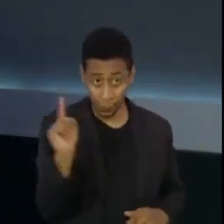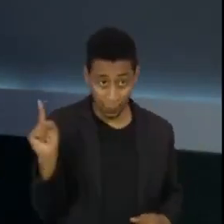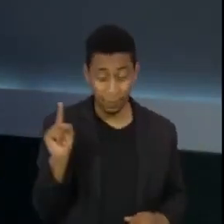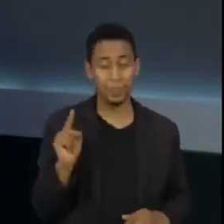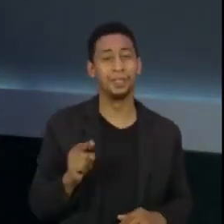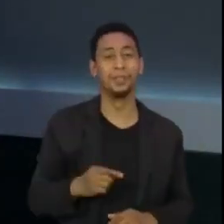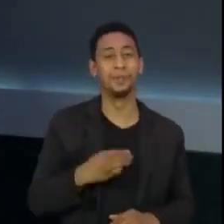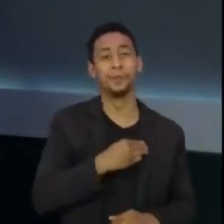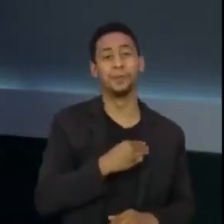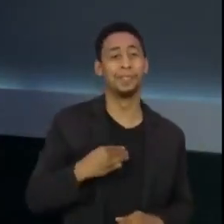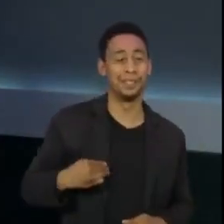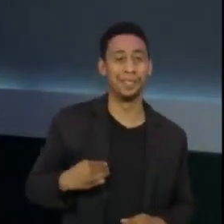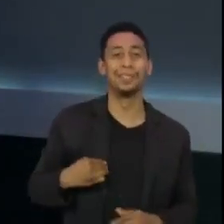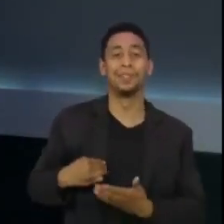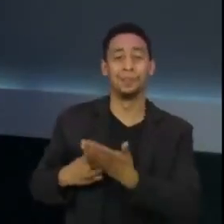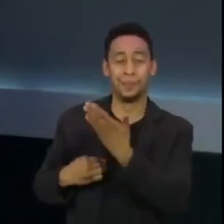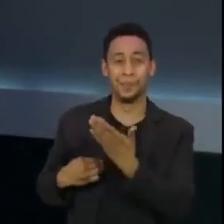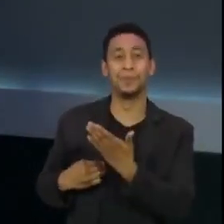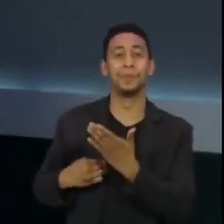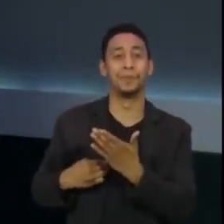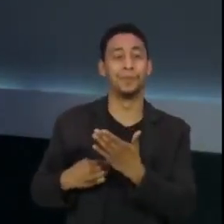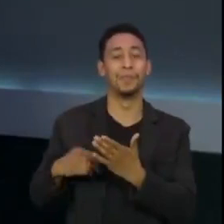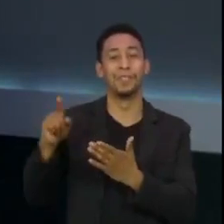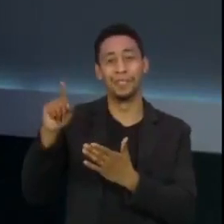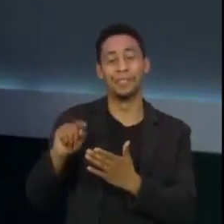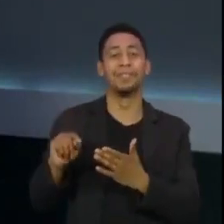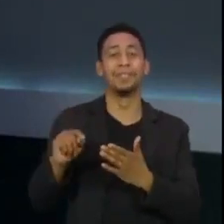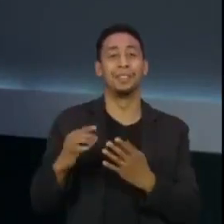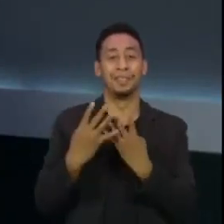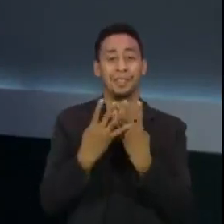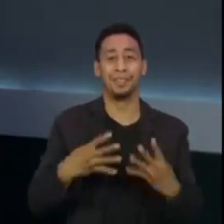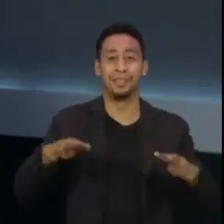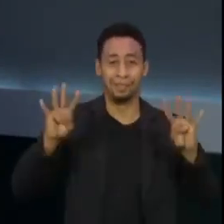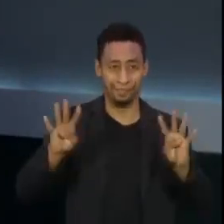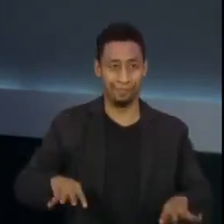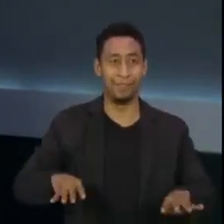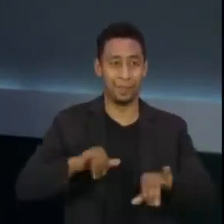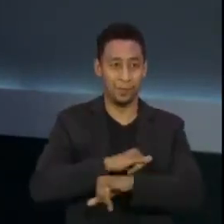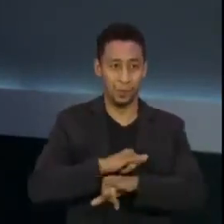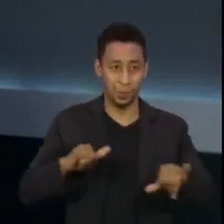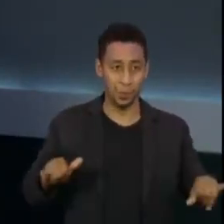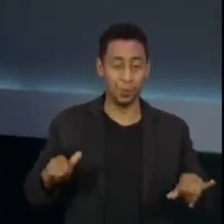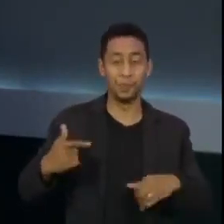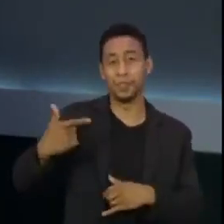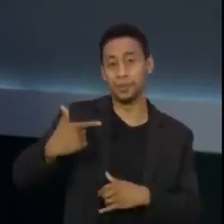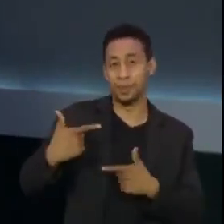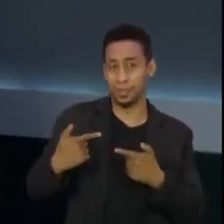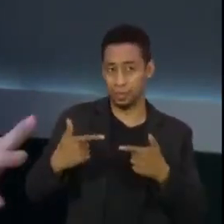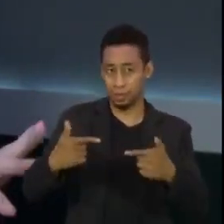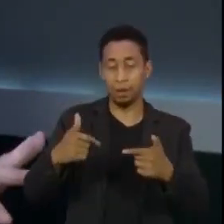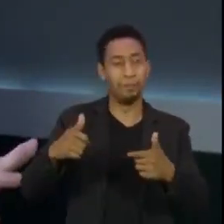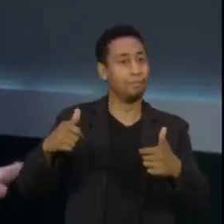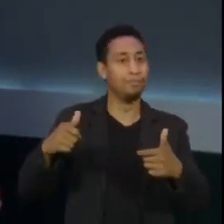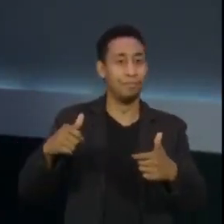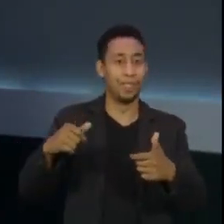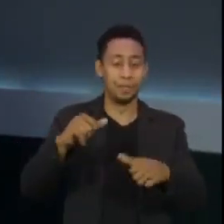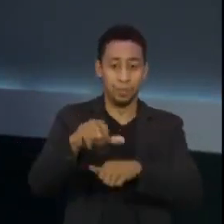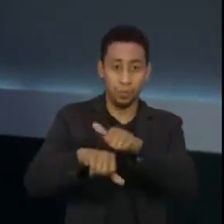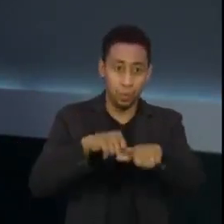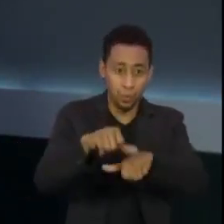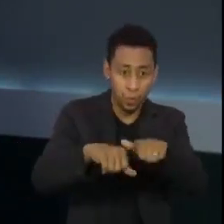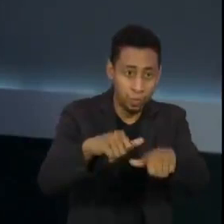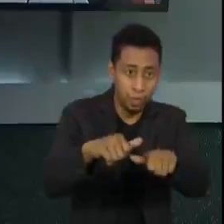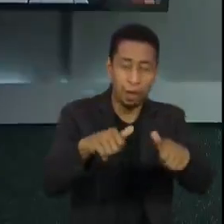primeiro-ministro britânico Winston Churchill, depois da Segunda Guerra Mundial, quando ele disse que a democracia é o pior dos regimes, excetuando todos os